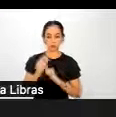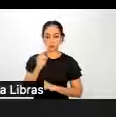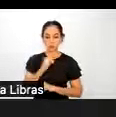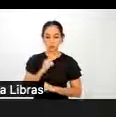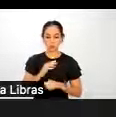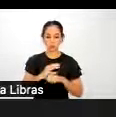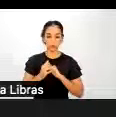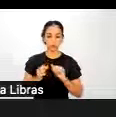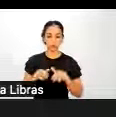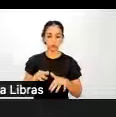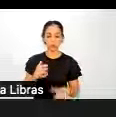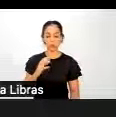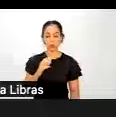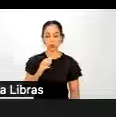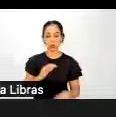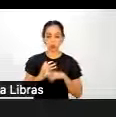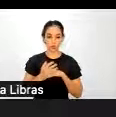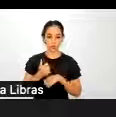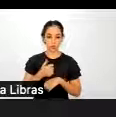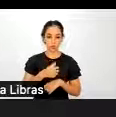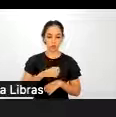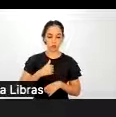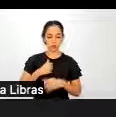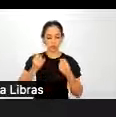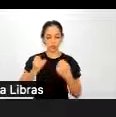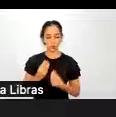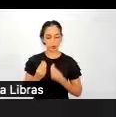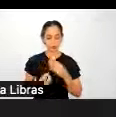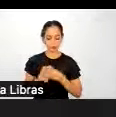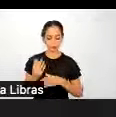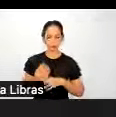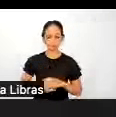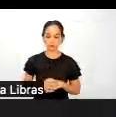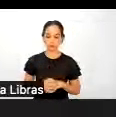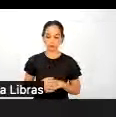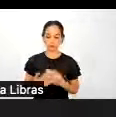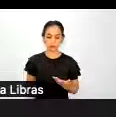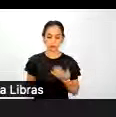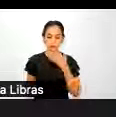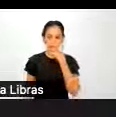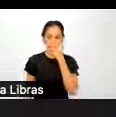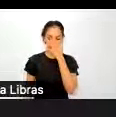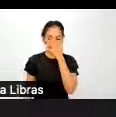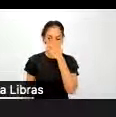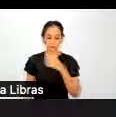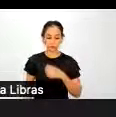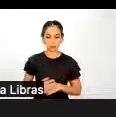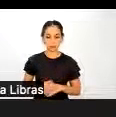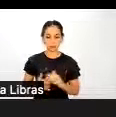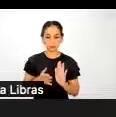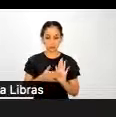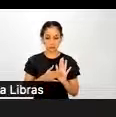vou explicar por que ela surgiu. Então, bom, a proposta aqui não é